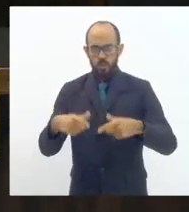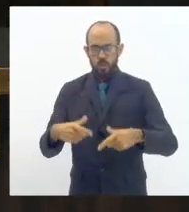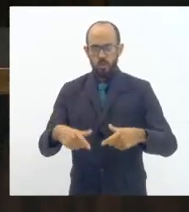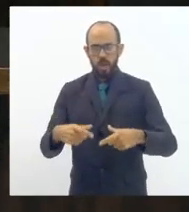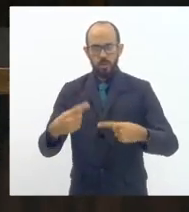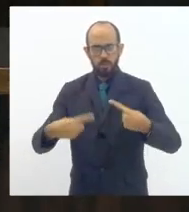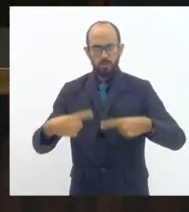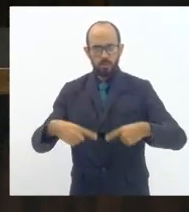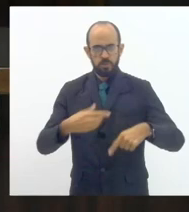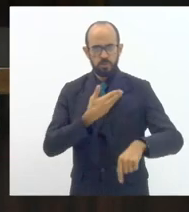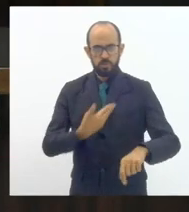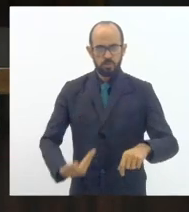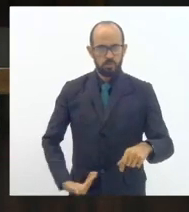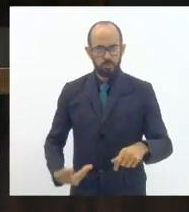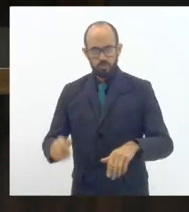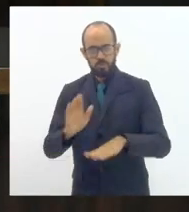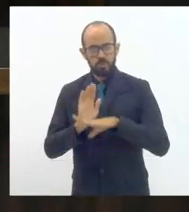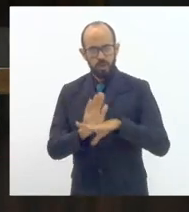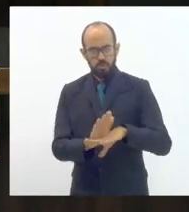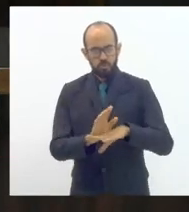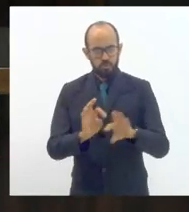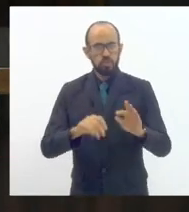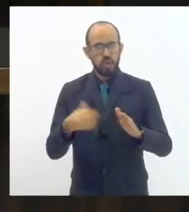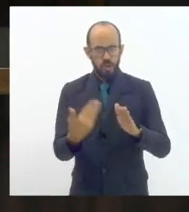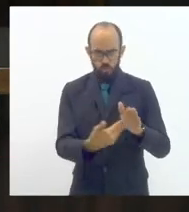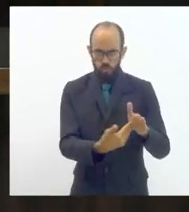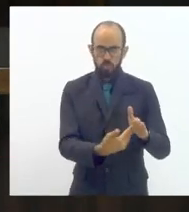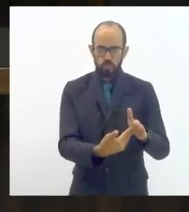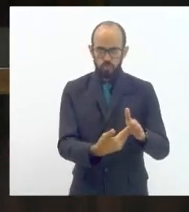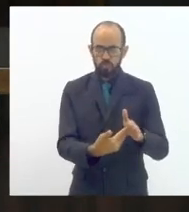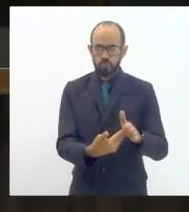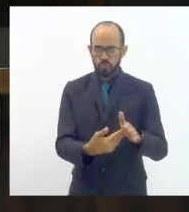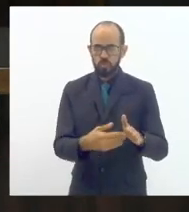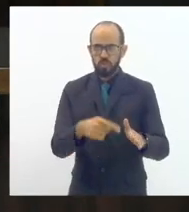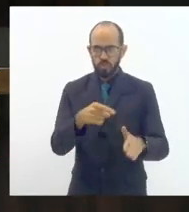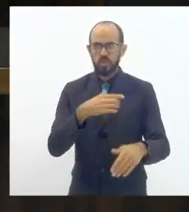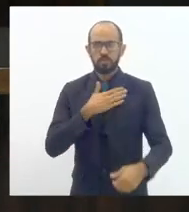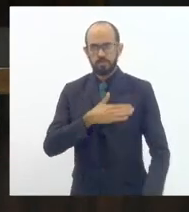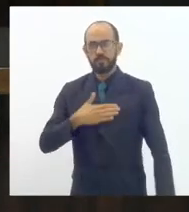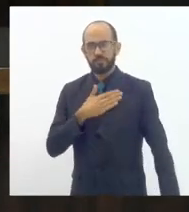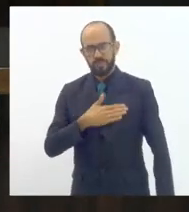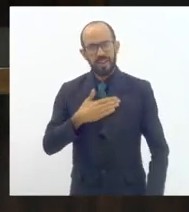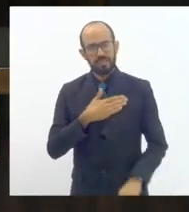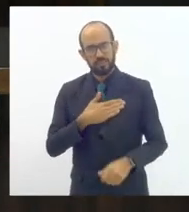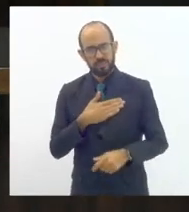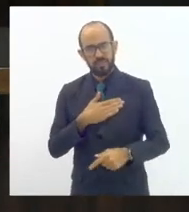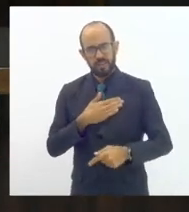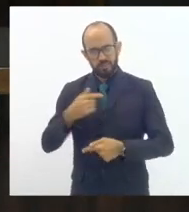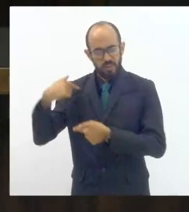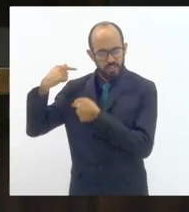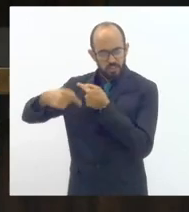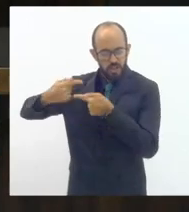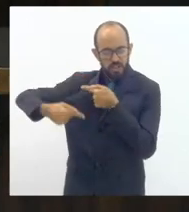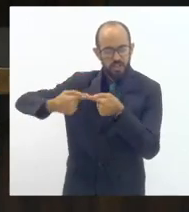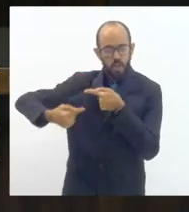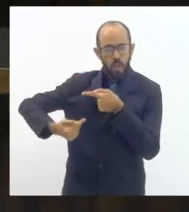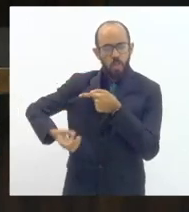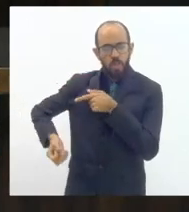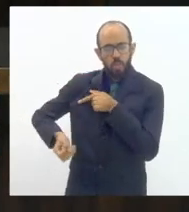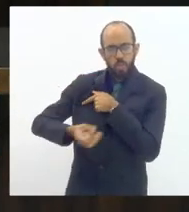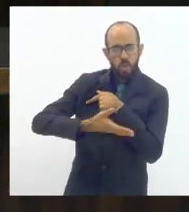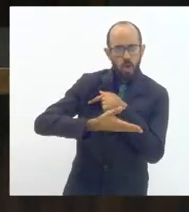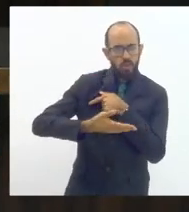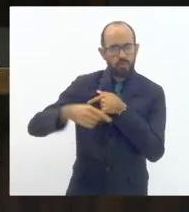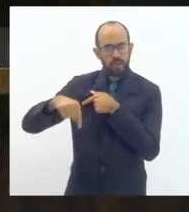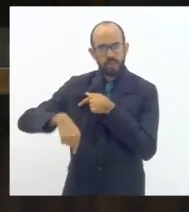políticas públicas que abarquem todos e todas. Então, é muito gratificante ver a nova geração também aqui da política